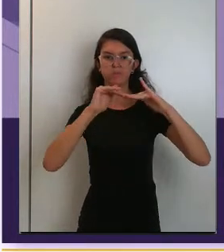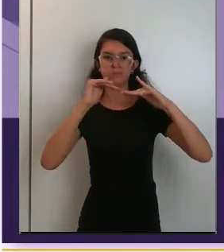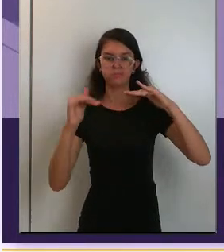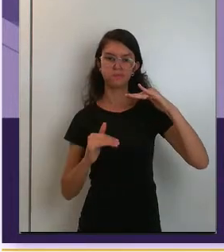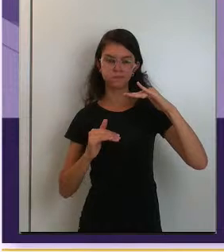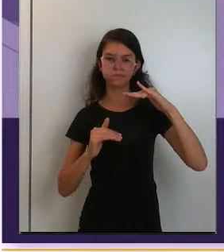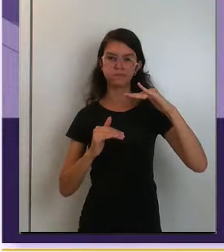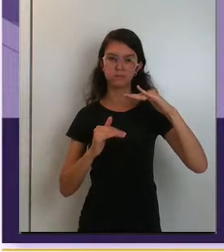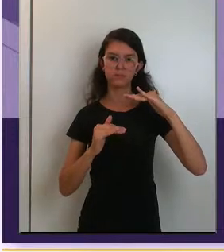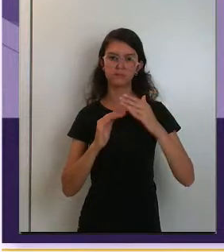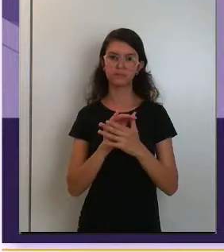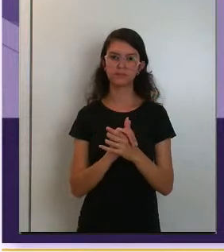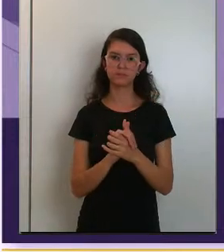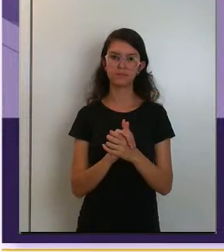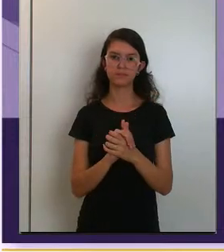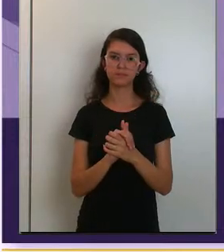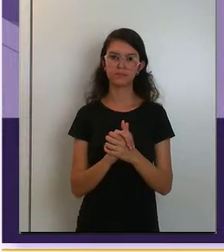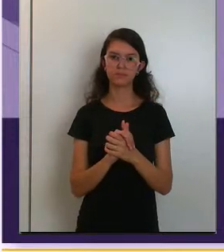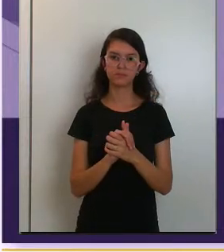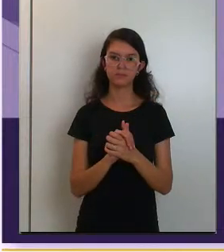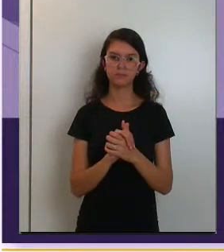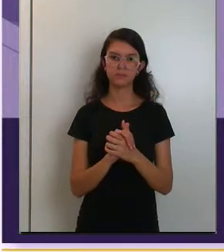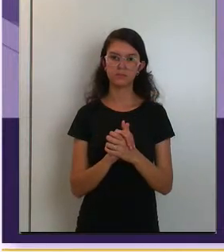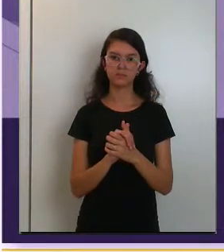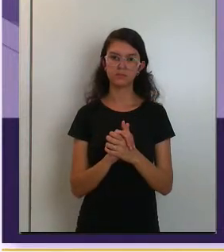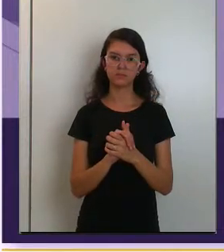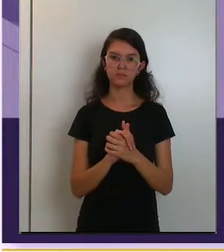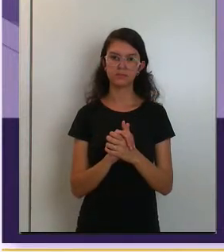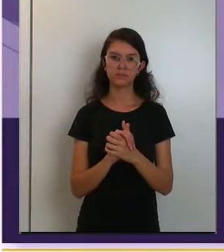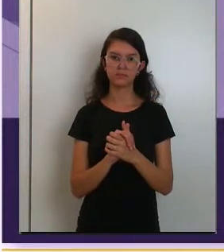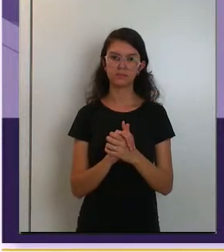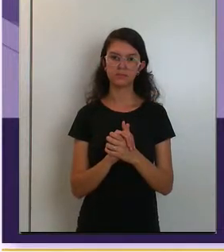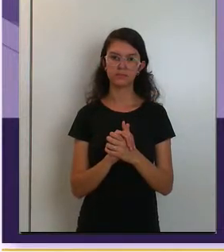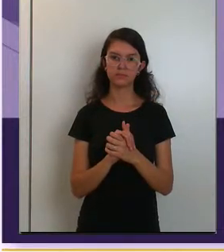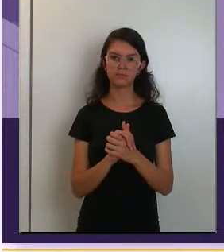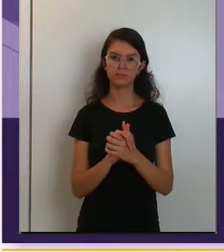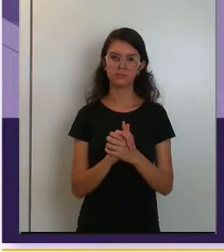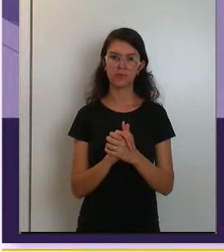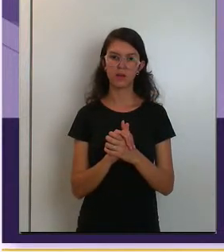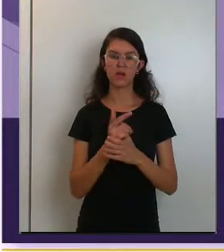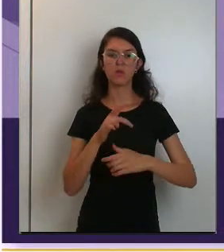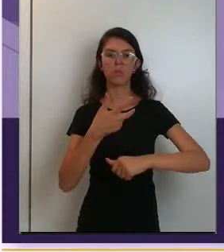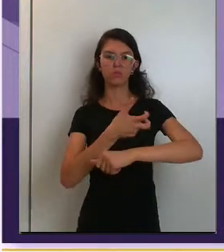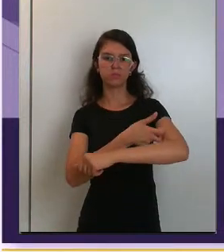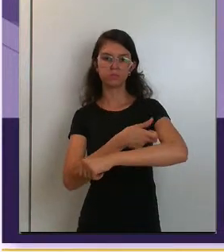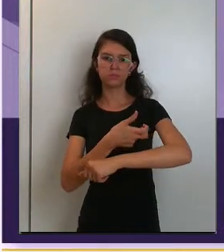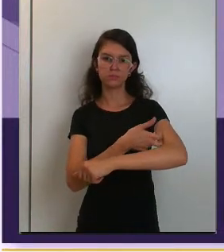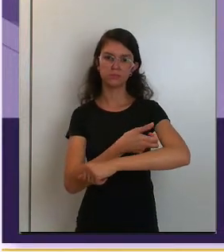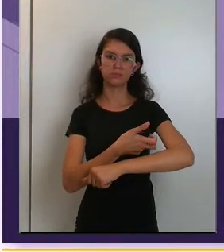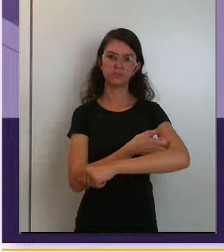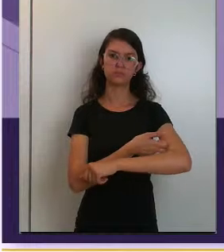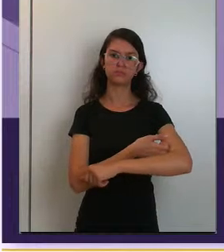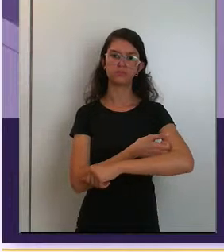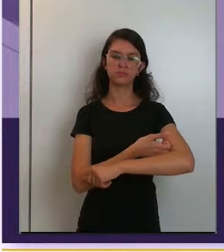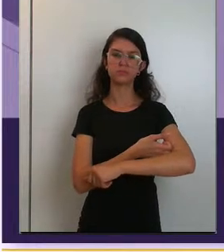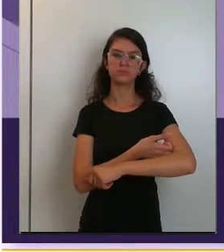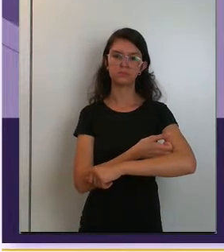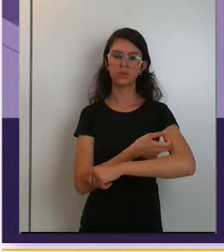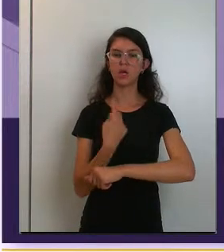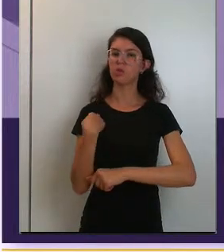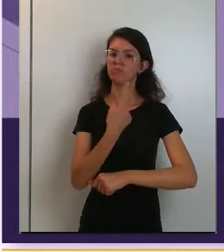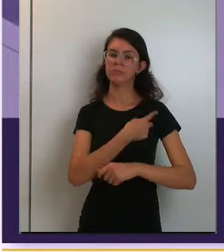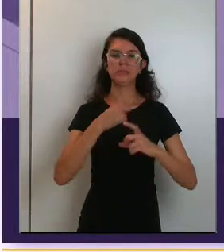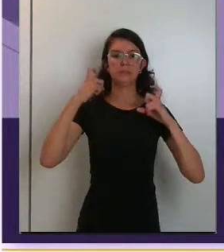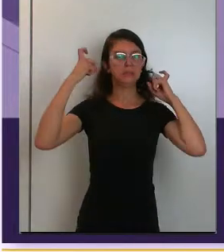partir da vacinação, e que nos trouxe muita